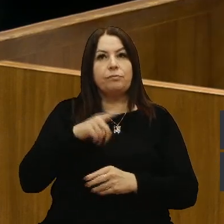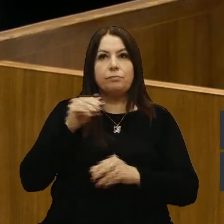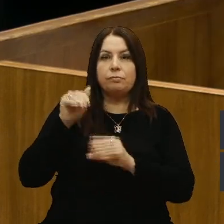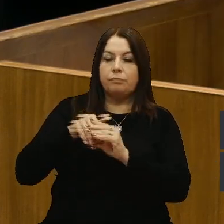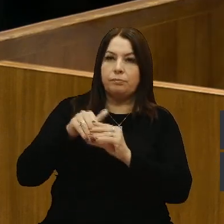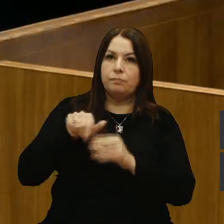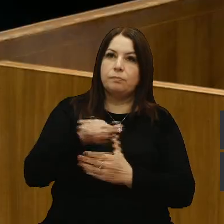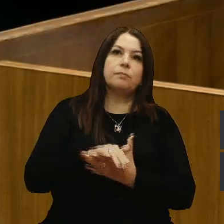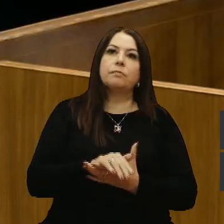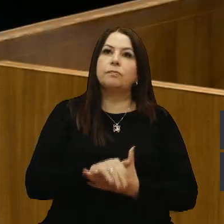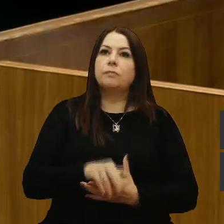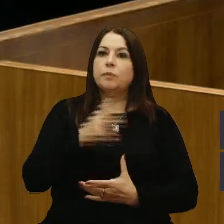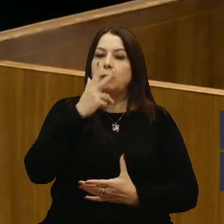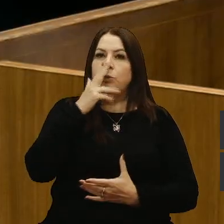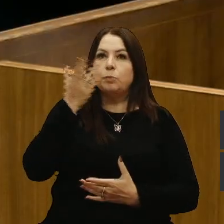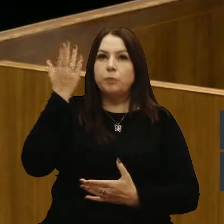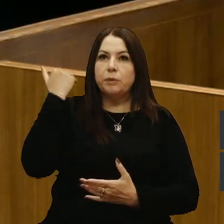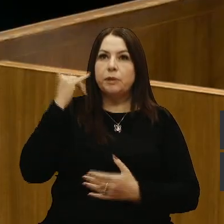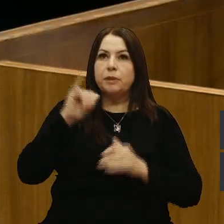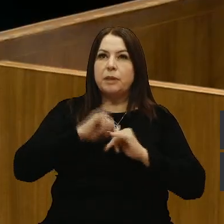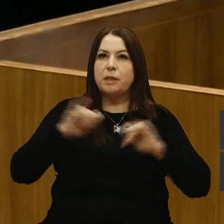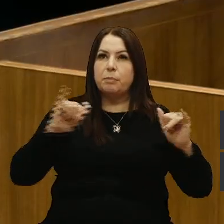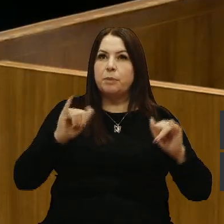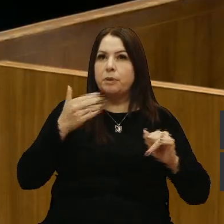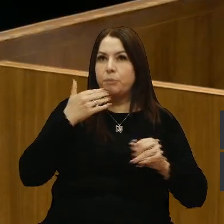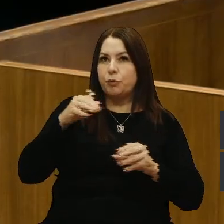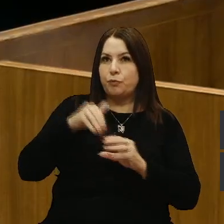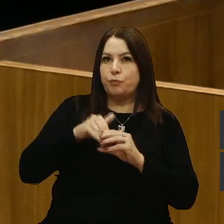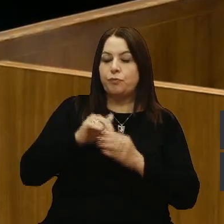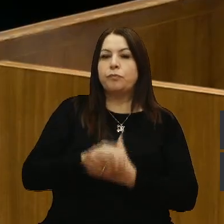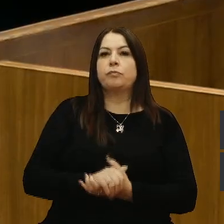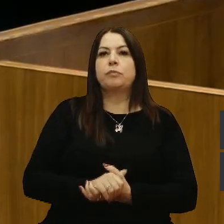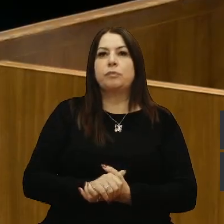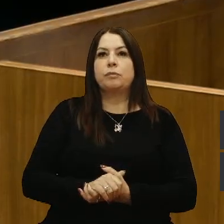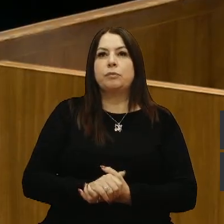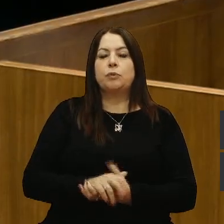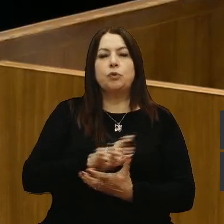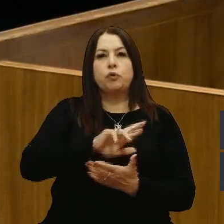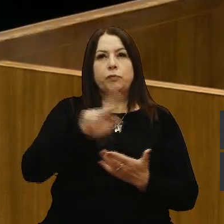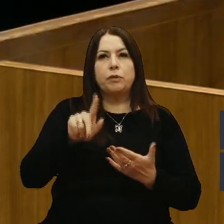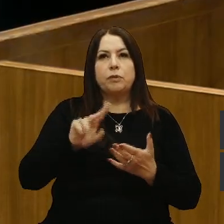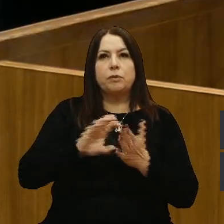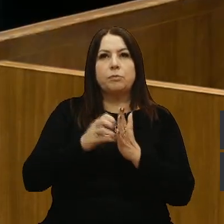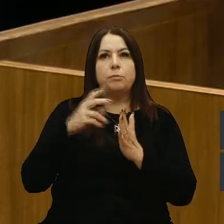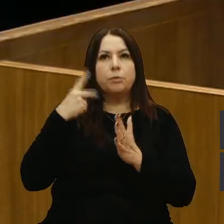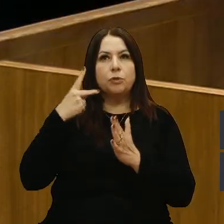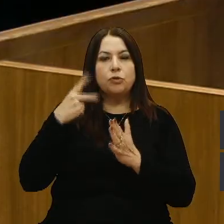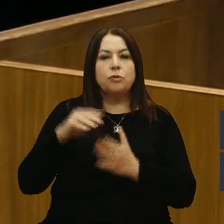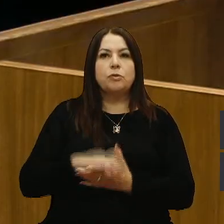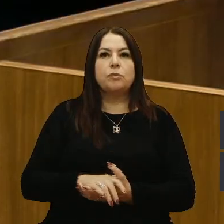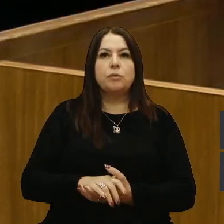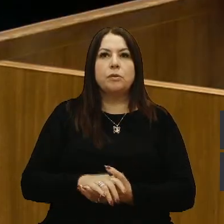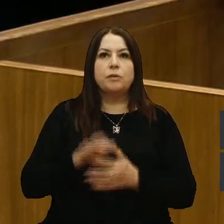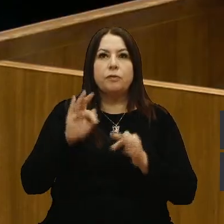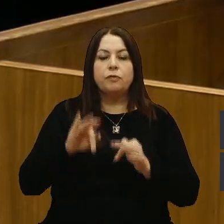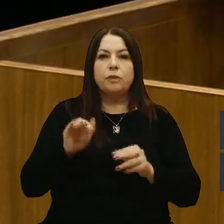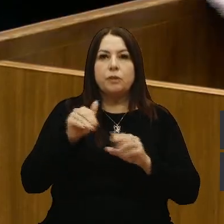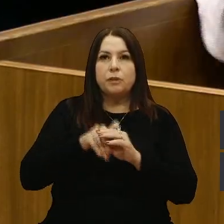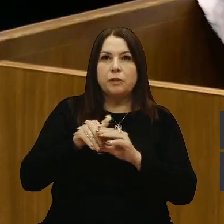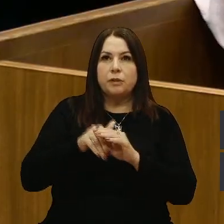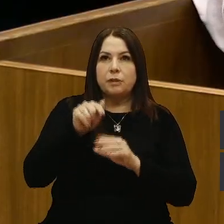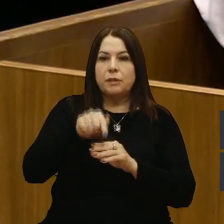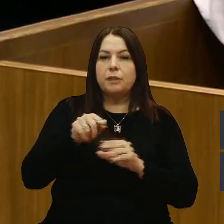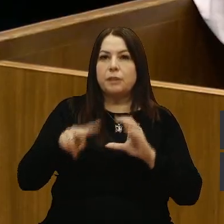eleição, mesmo lá na campanha, que foram vários partidos, terminando a eleição,